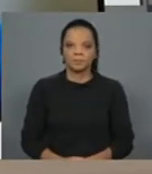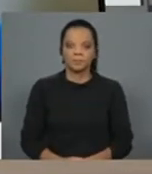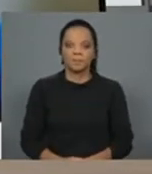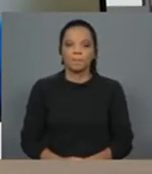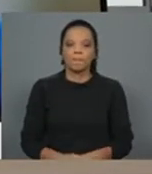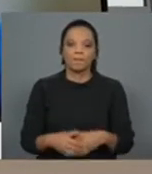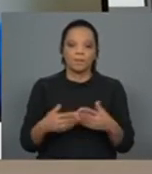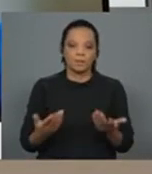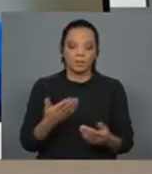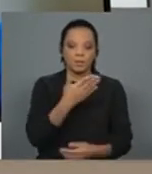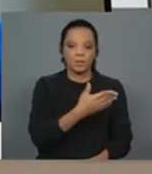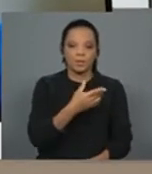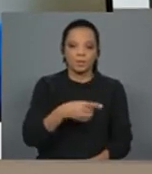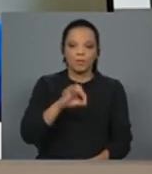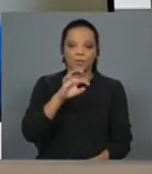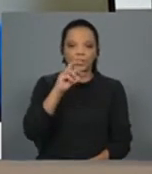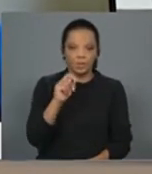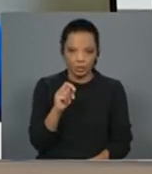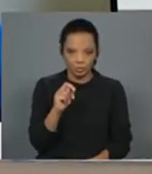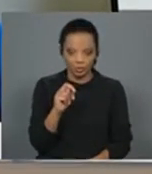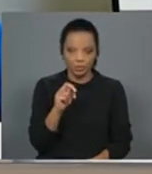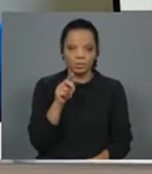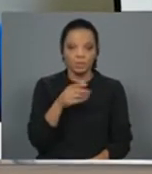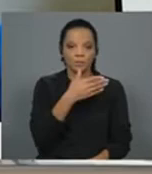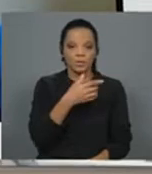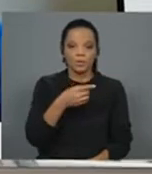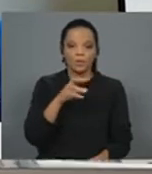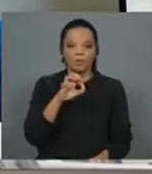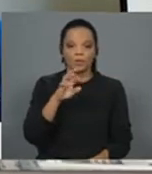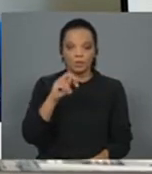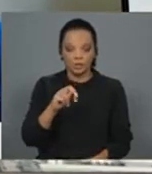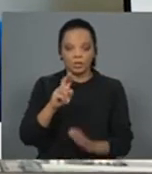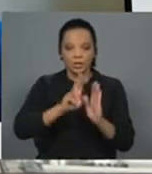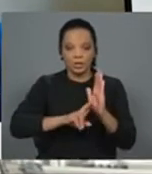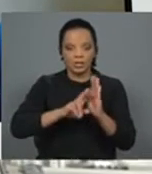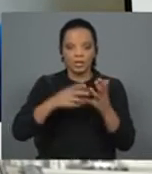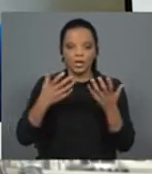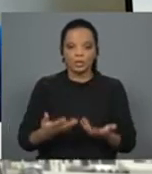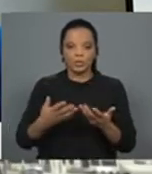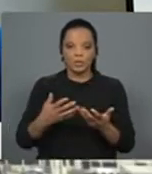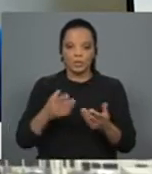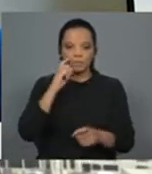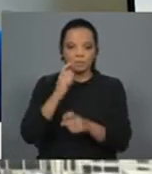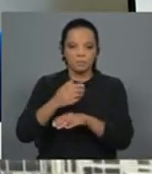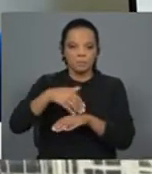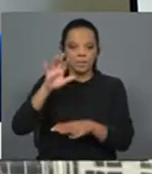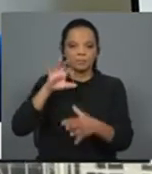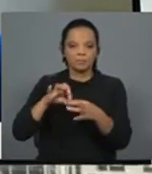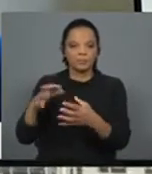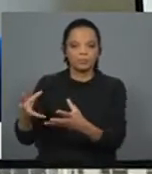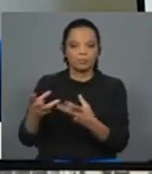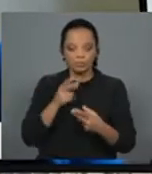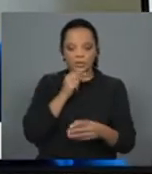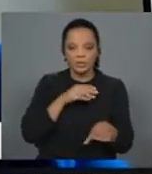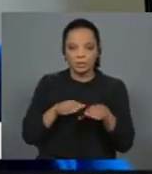E, portanto, em 1983 surgiu um regulamento mais atualizado, mais exigente no que diz respeito ao cálculo sísmico.